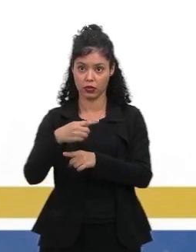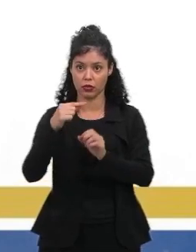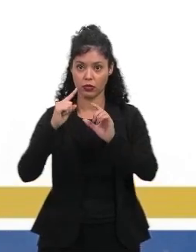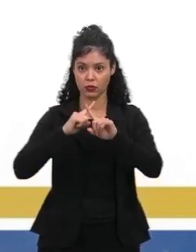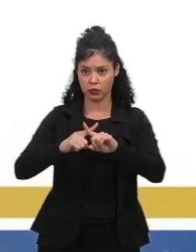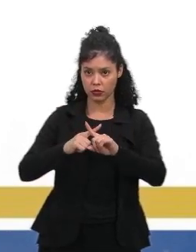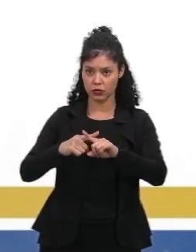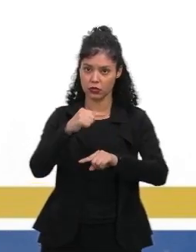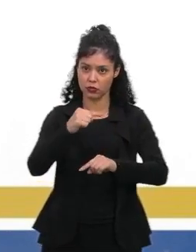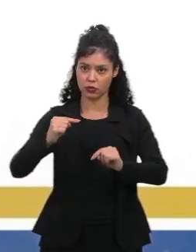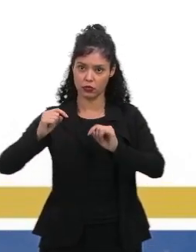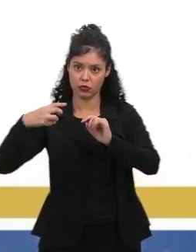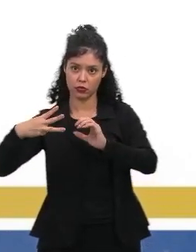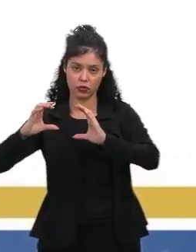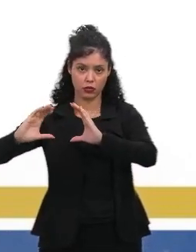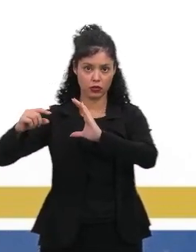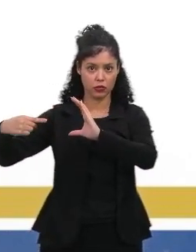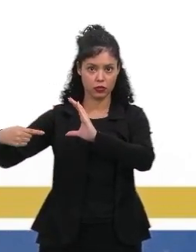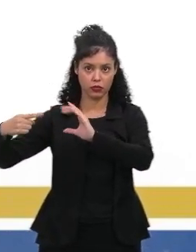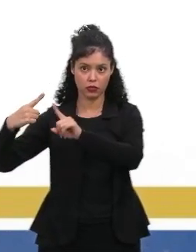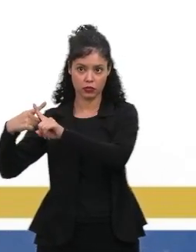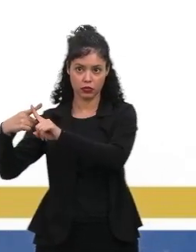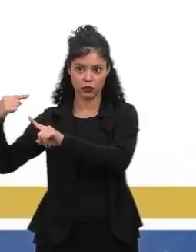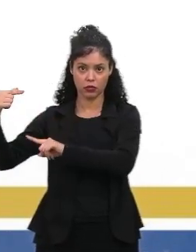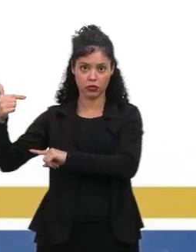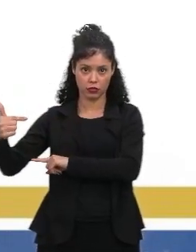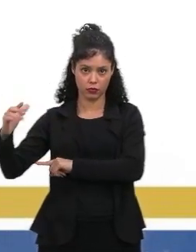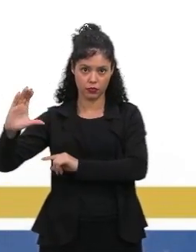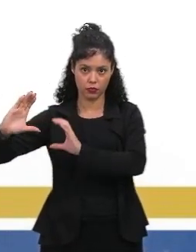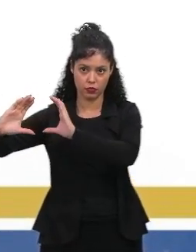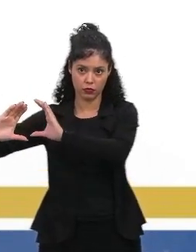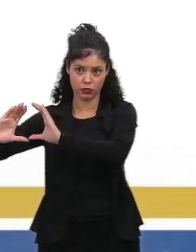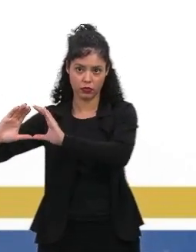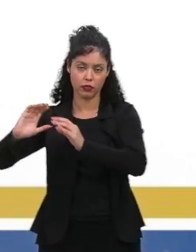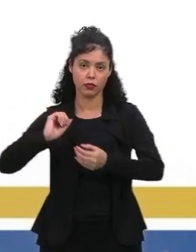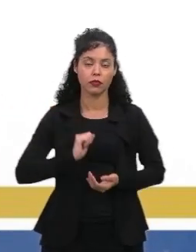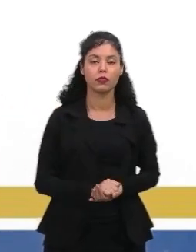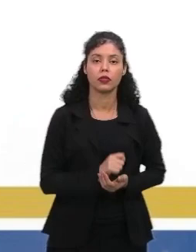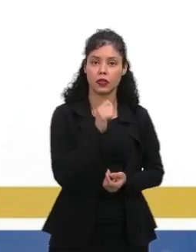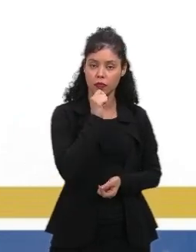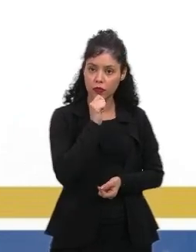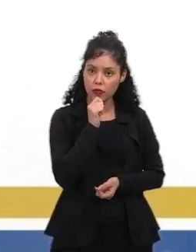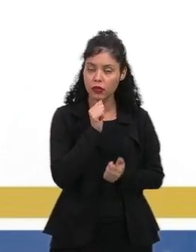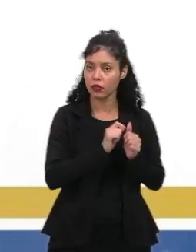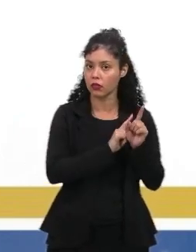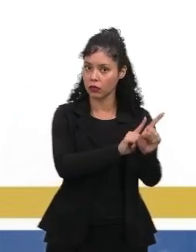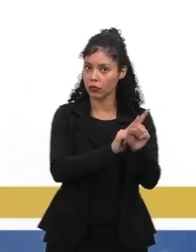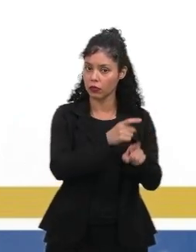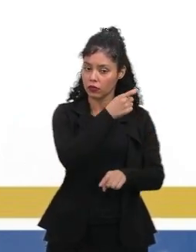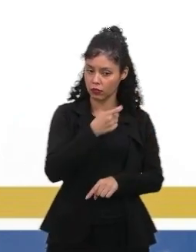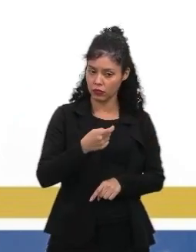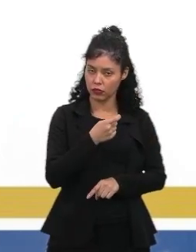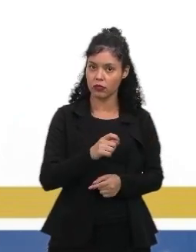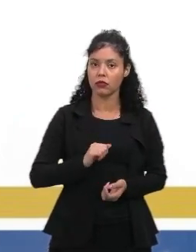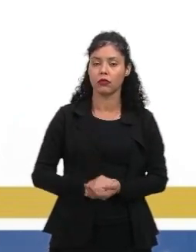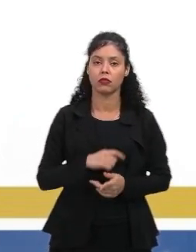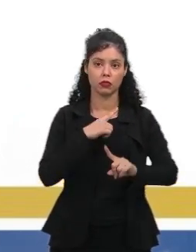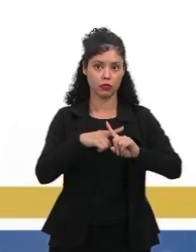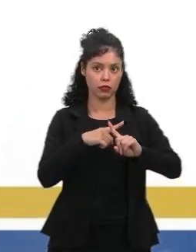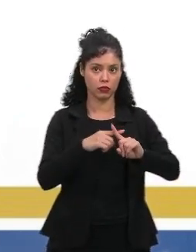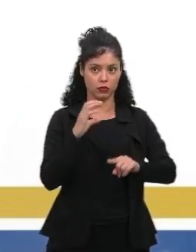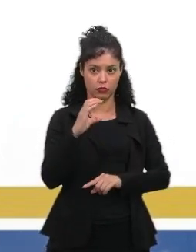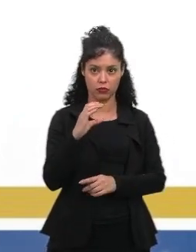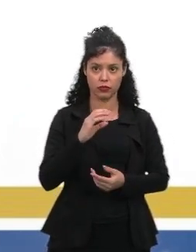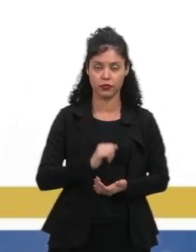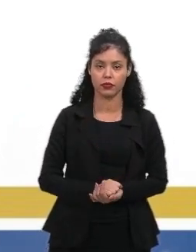Então, menos 4, que já é da fórmula, vezes o valor de A, que é o menos 3, que é quem acompanha o x ao quadrado, vezes o C, que